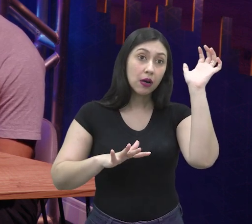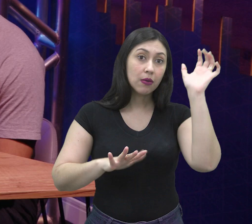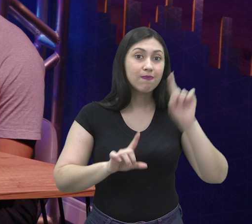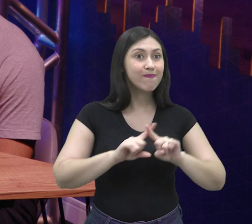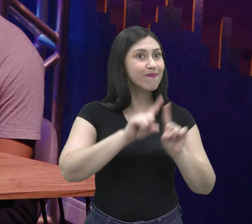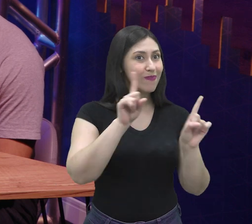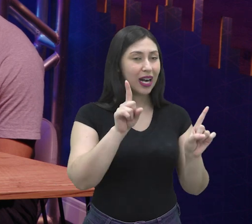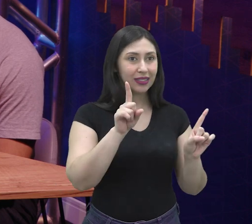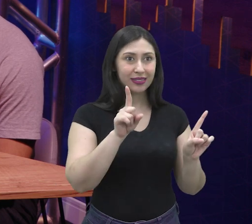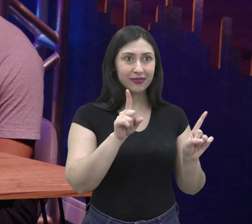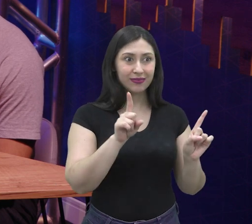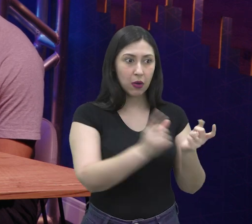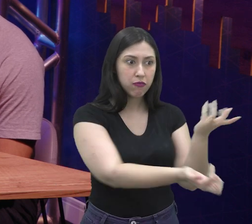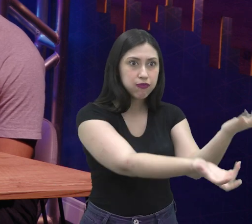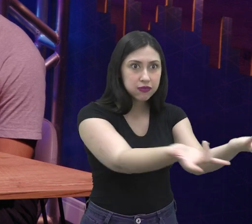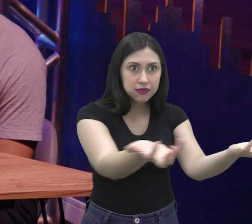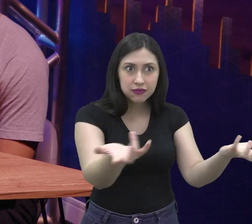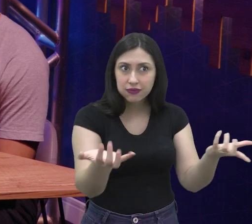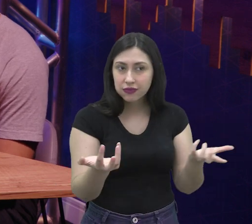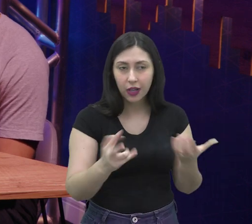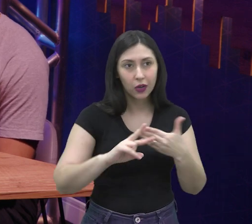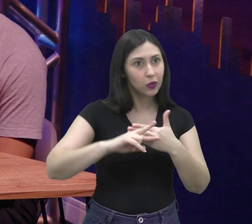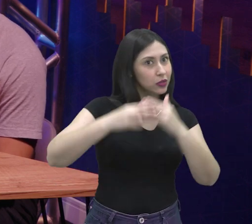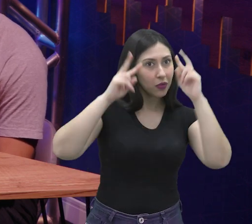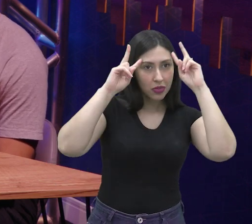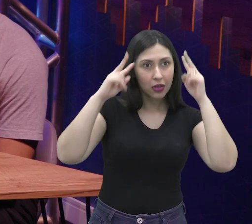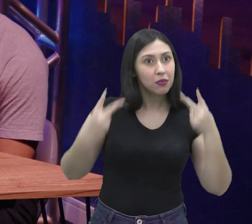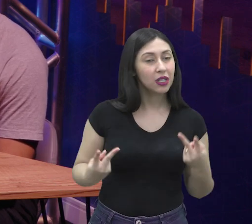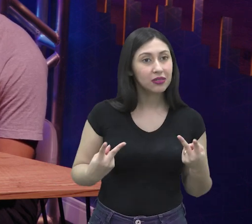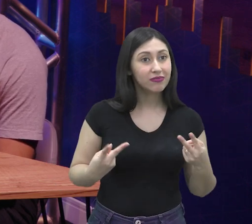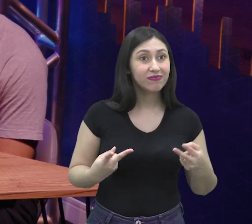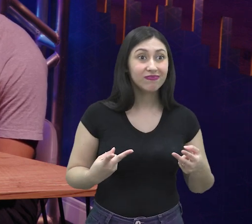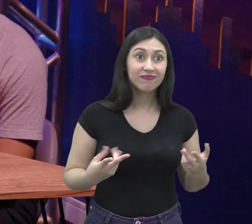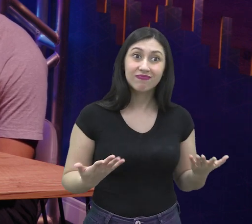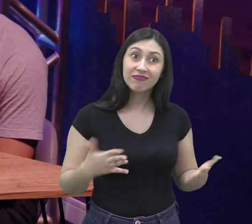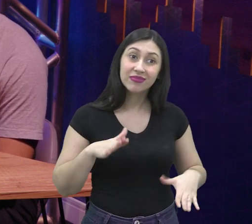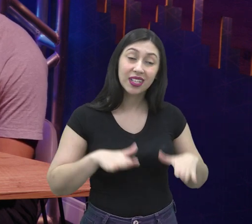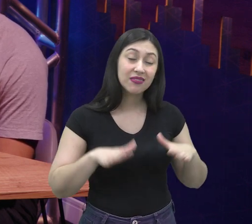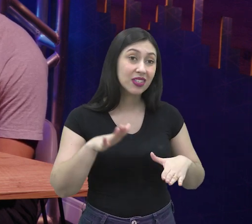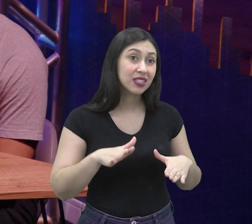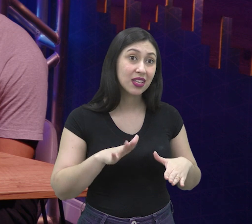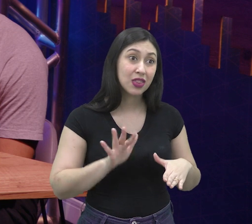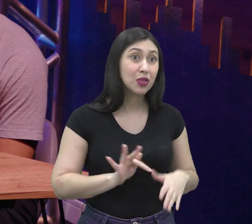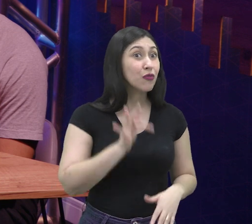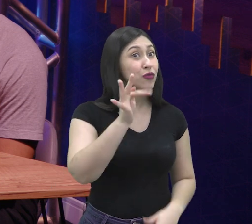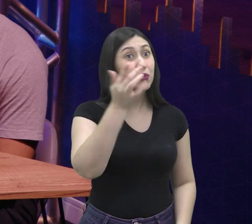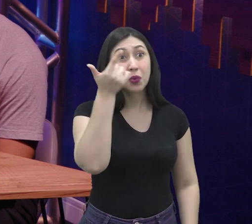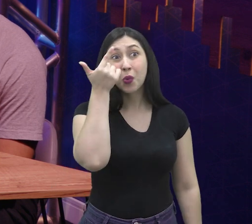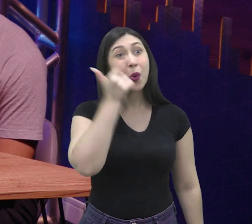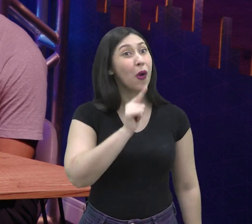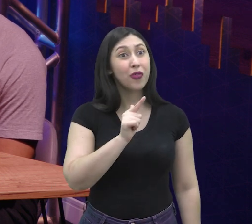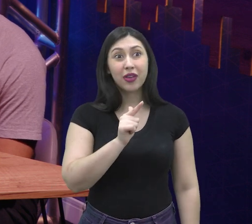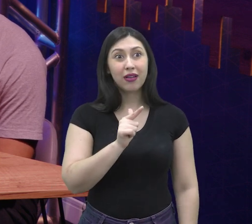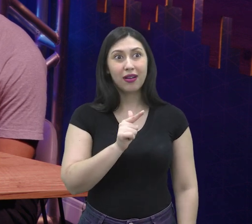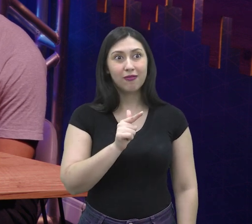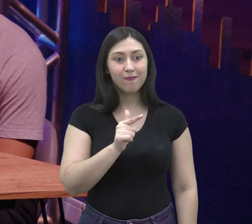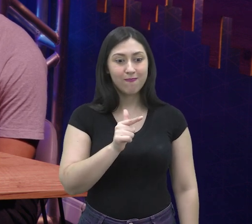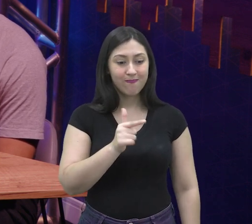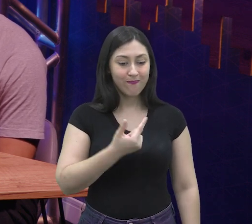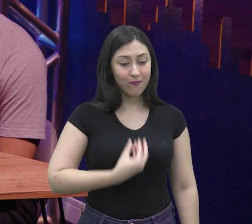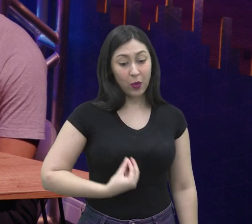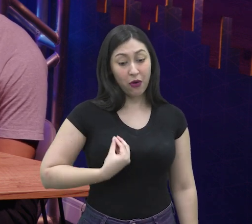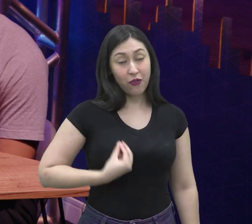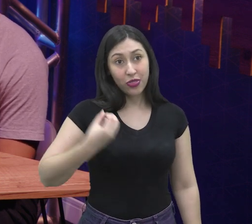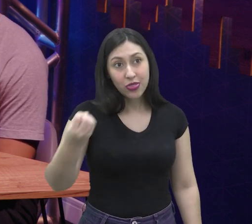as queimadas que a gente tem visto são ações humanas, né? E pode ser que a mãe natureza não tenha tanta paciência com a gente, assim, e não